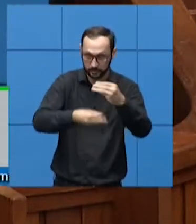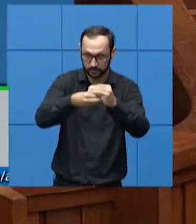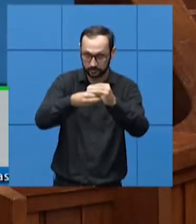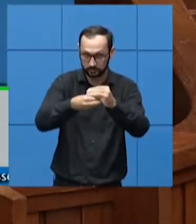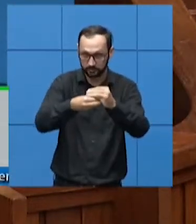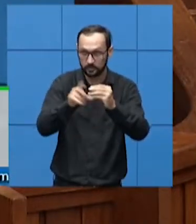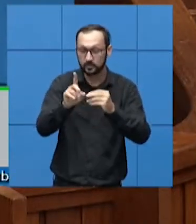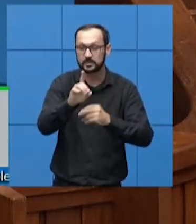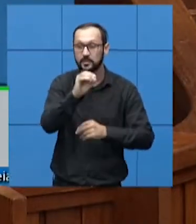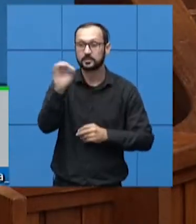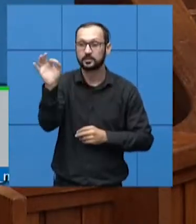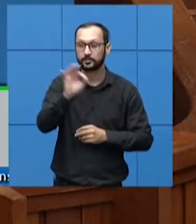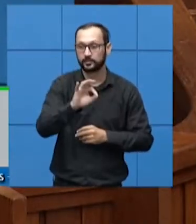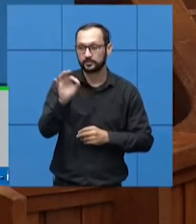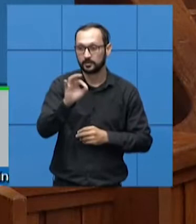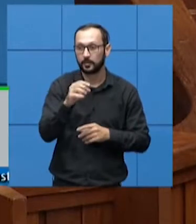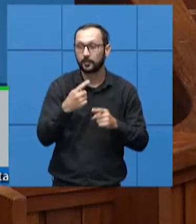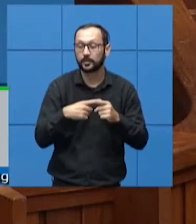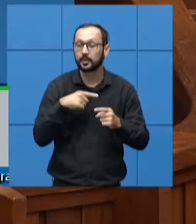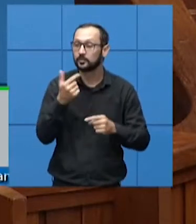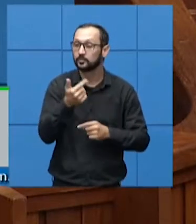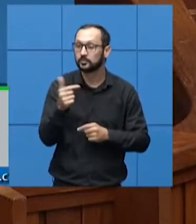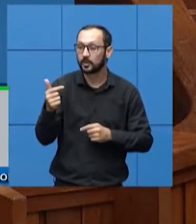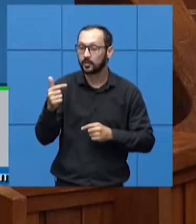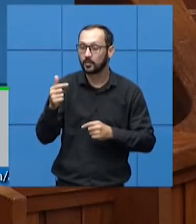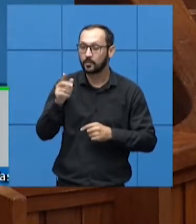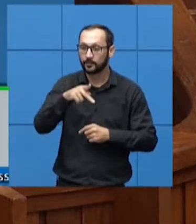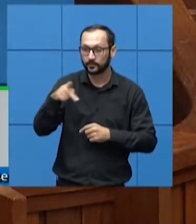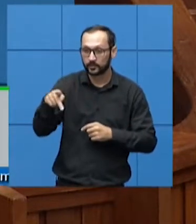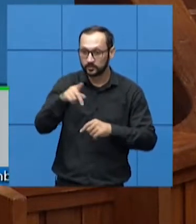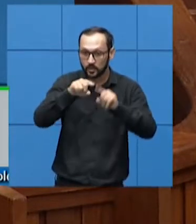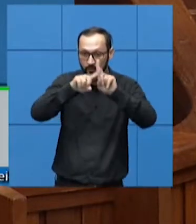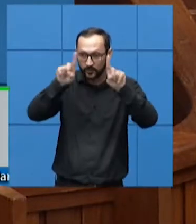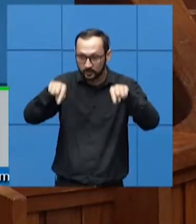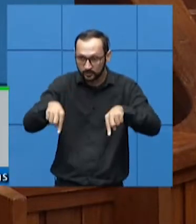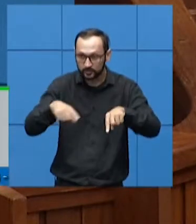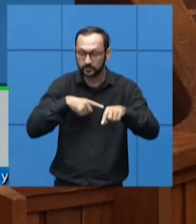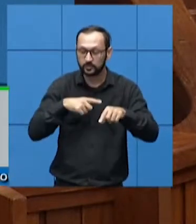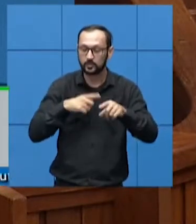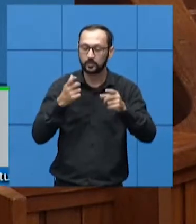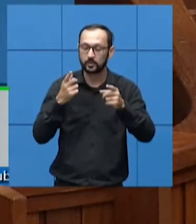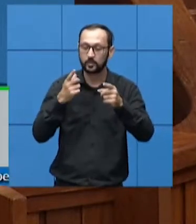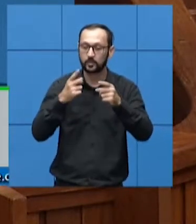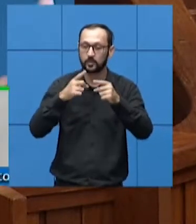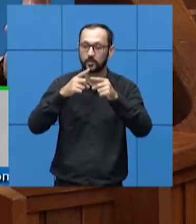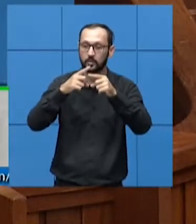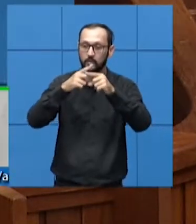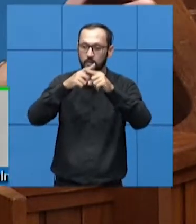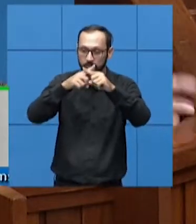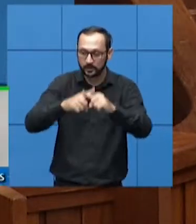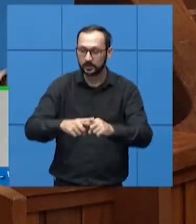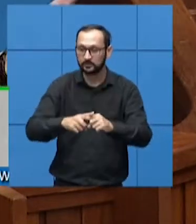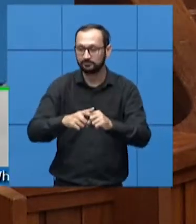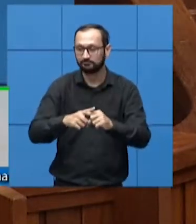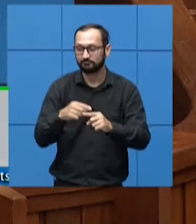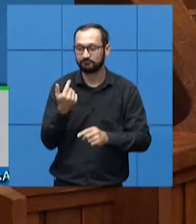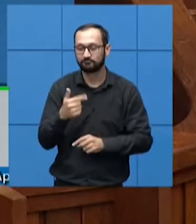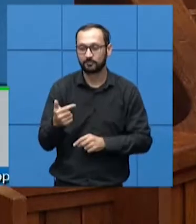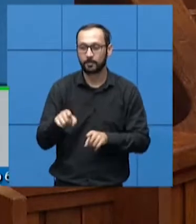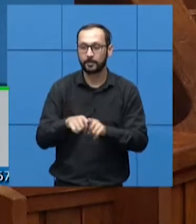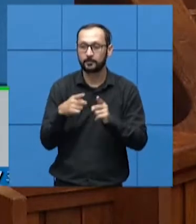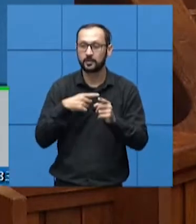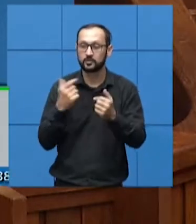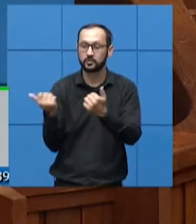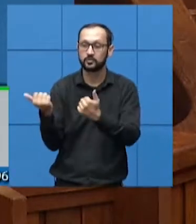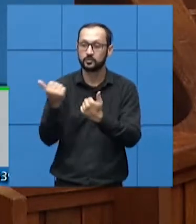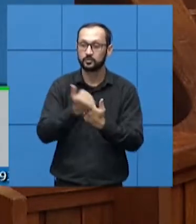substituição 100% pela inexistência de professores efetivos concursados, mas nós temos aquela questão de